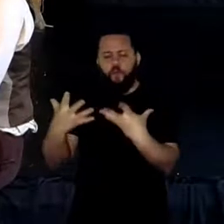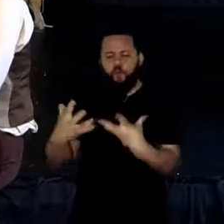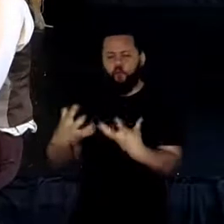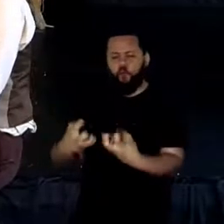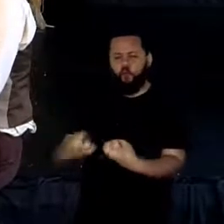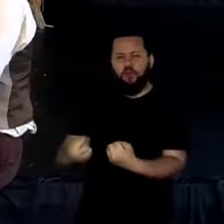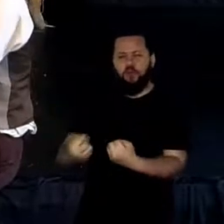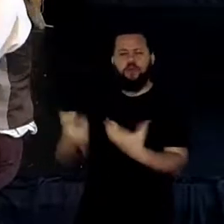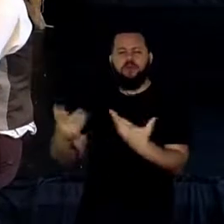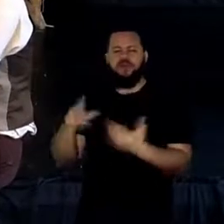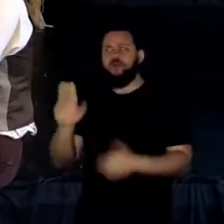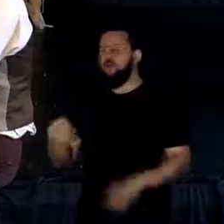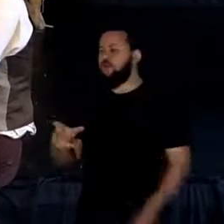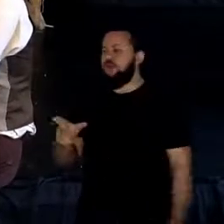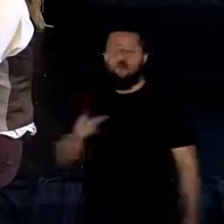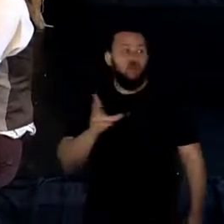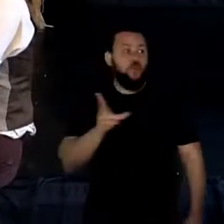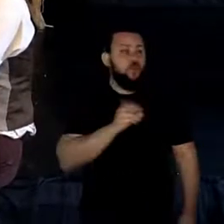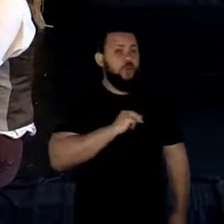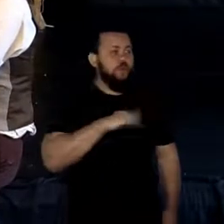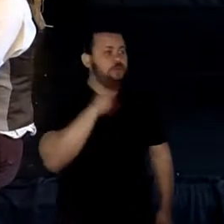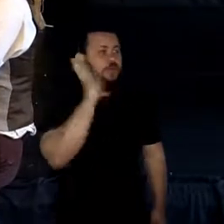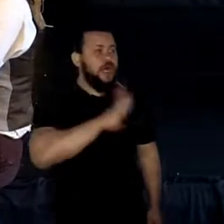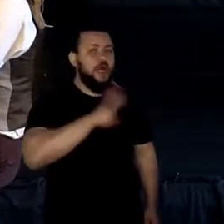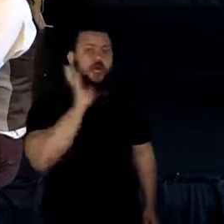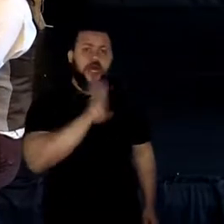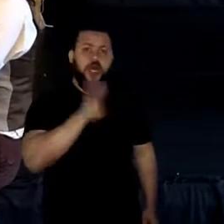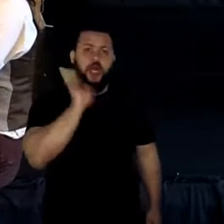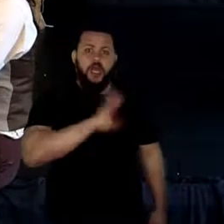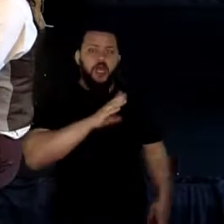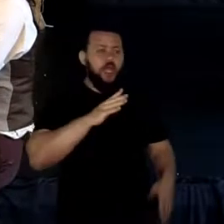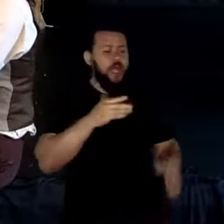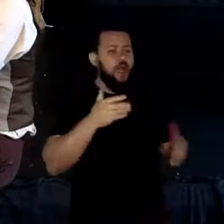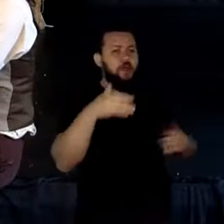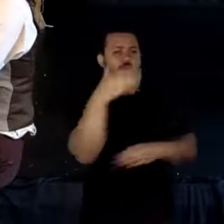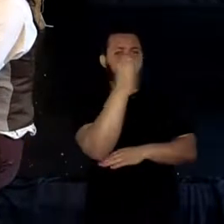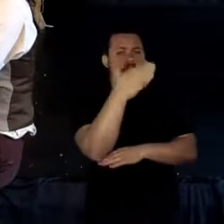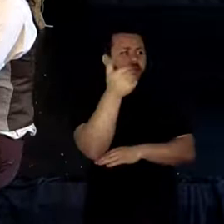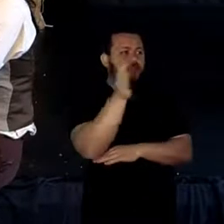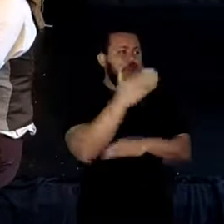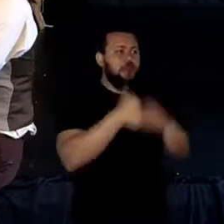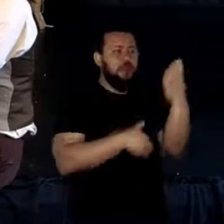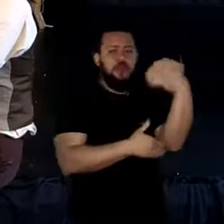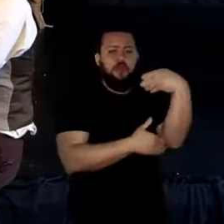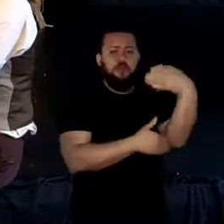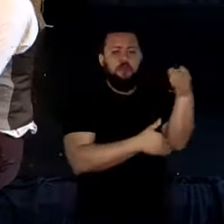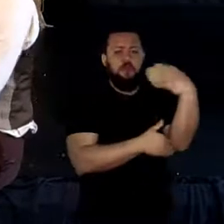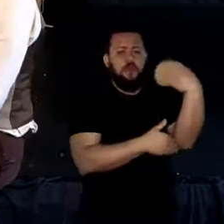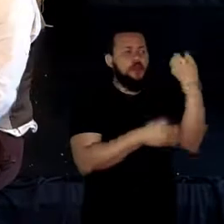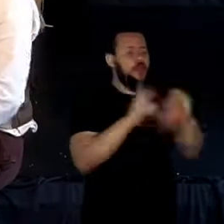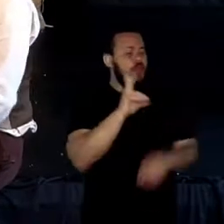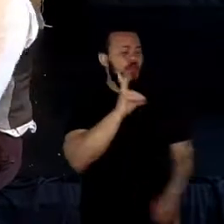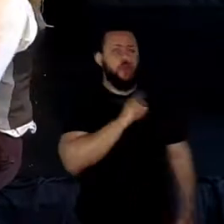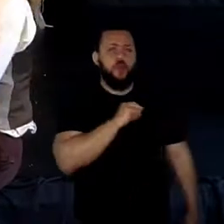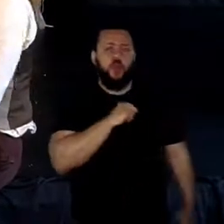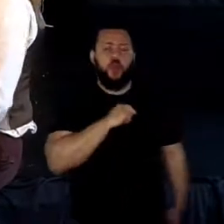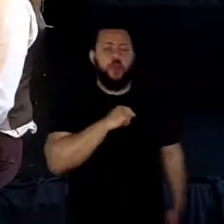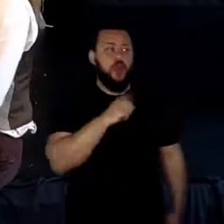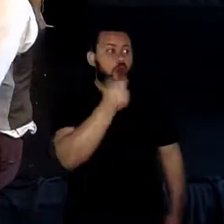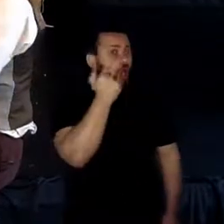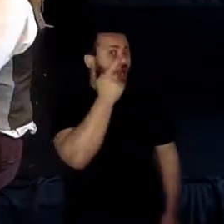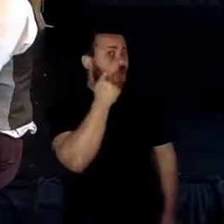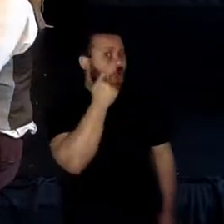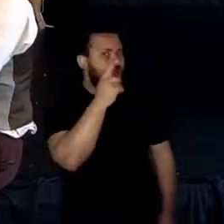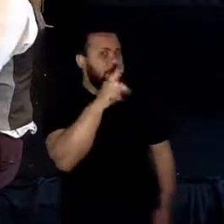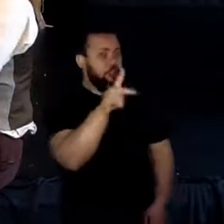forma. Nossa, ficou muito bacana. As bandeirinhas aqui, agora que eu vi o Volpi, né? Olha aí as professoras de